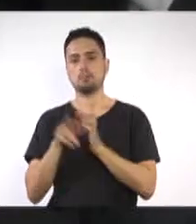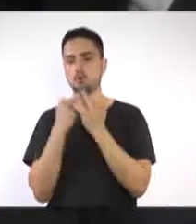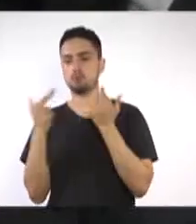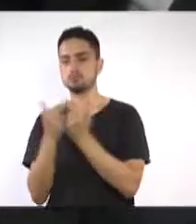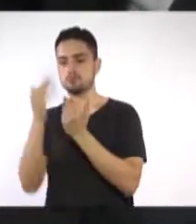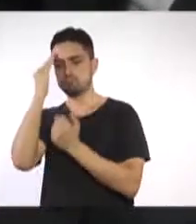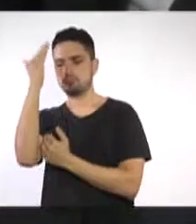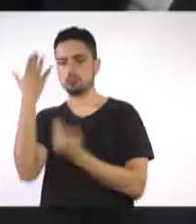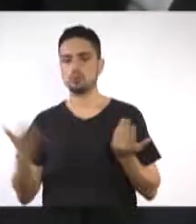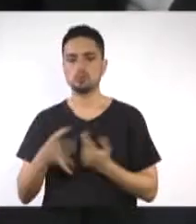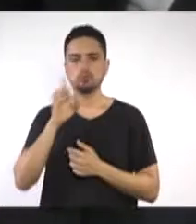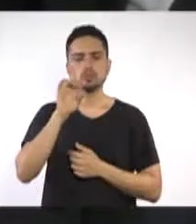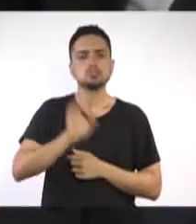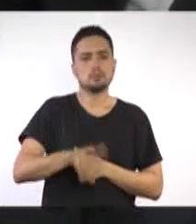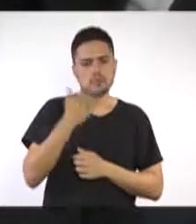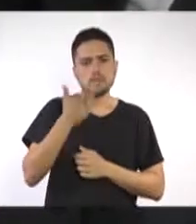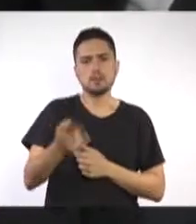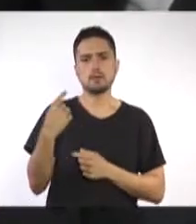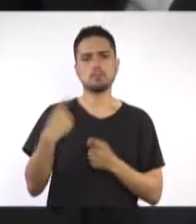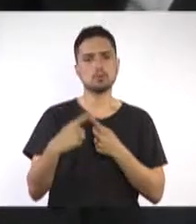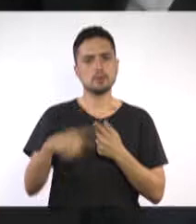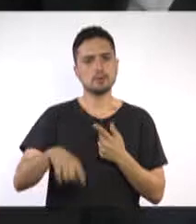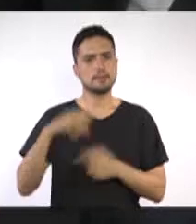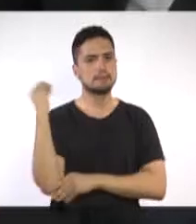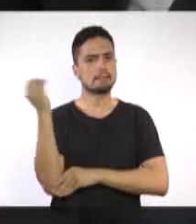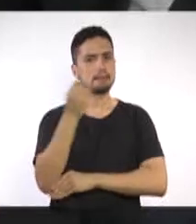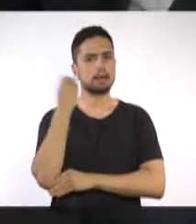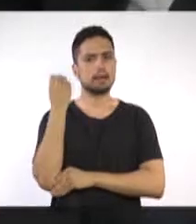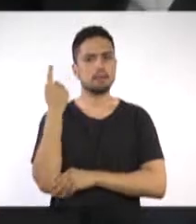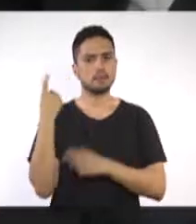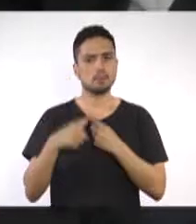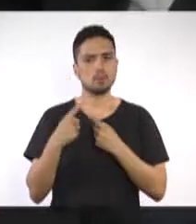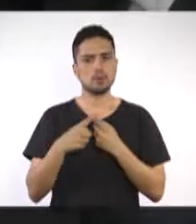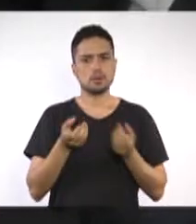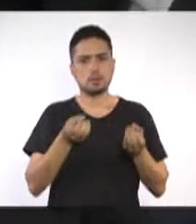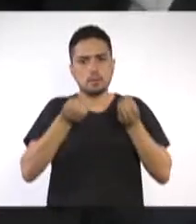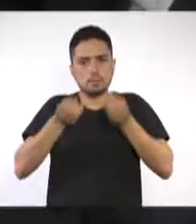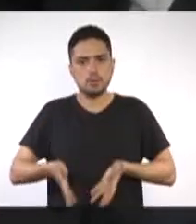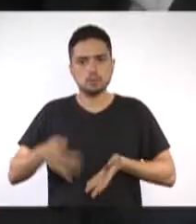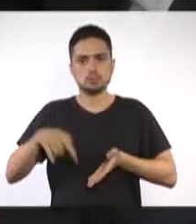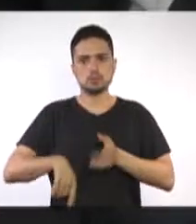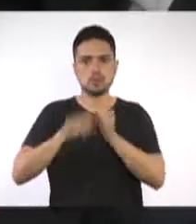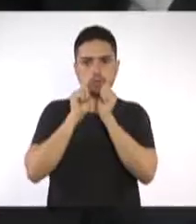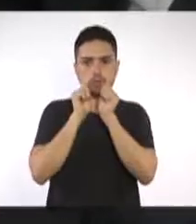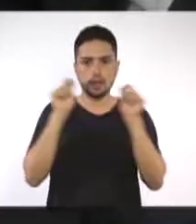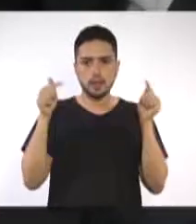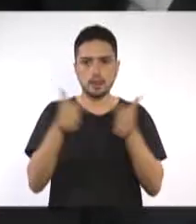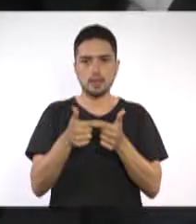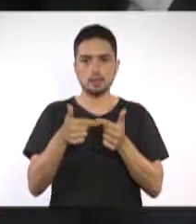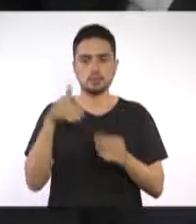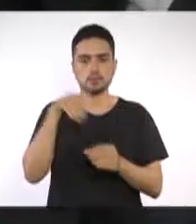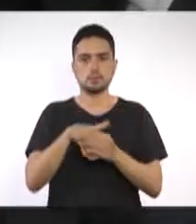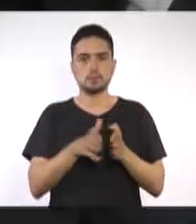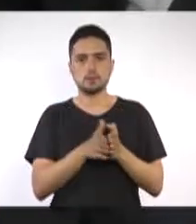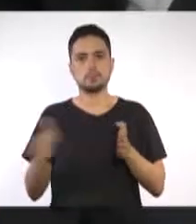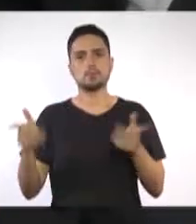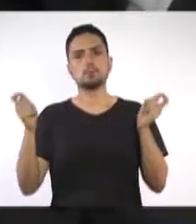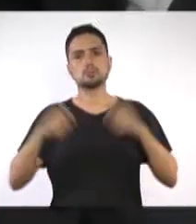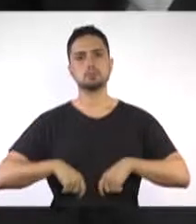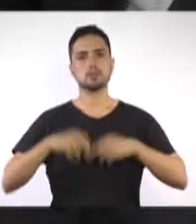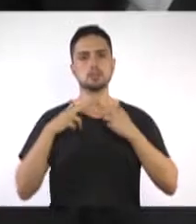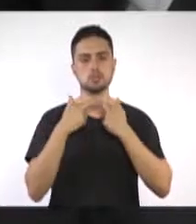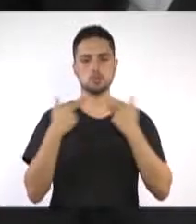possamos aqui abrir um precedente grave e danoso para o próprio mandato e para o próprio parlamento, abrindo uma possibilidade de outras comissões